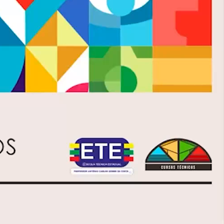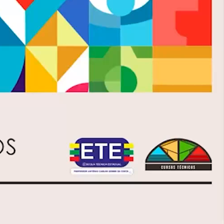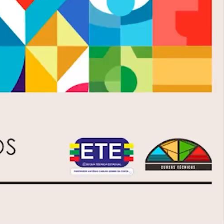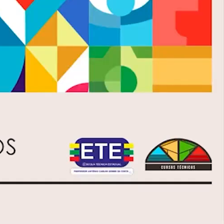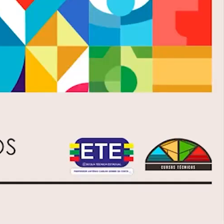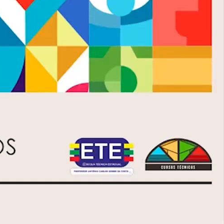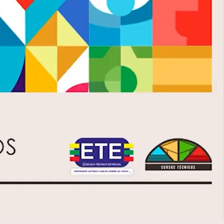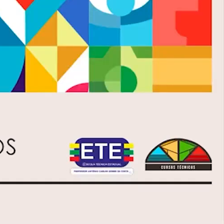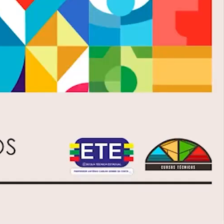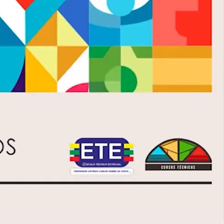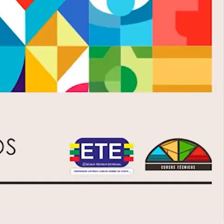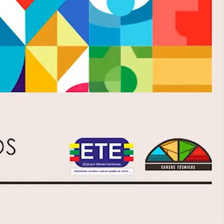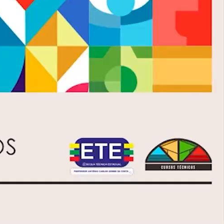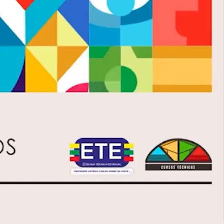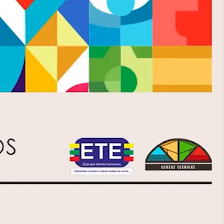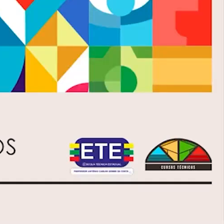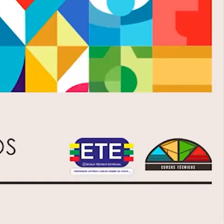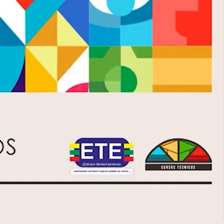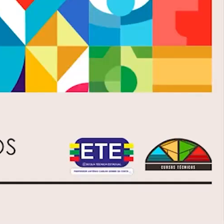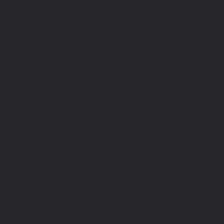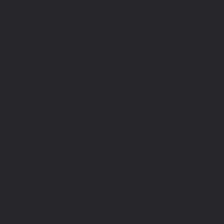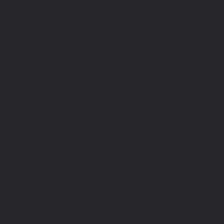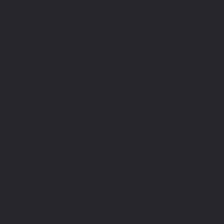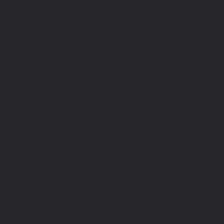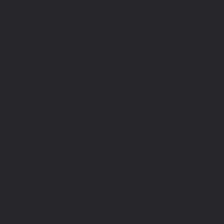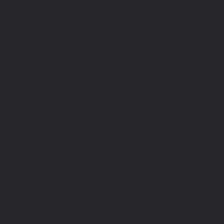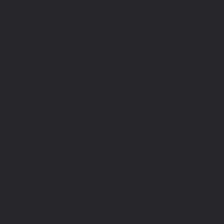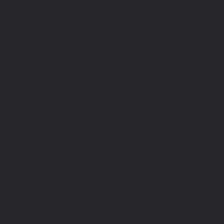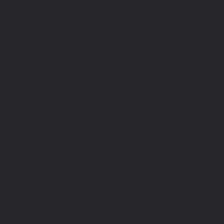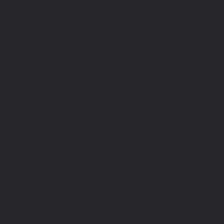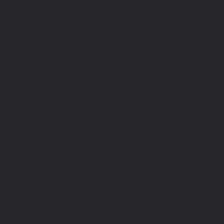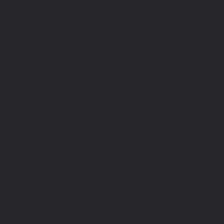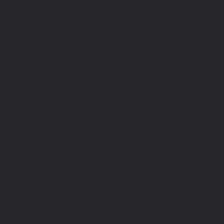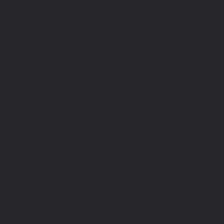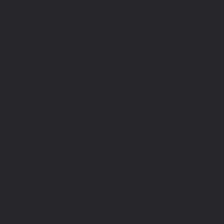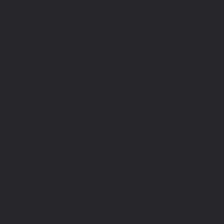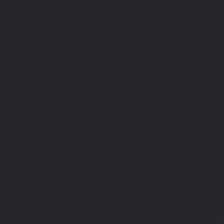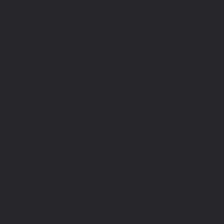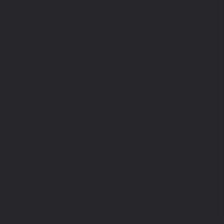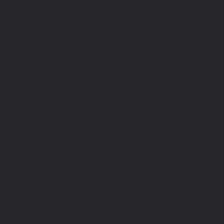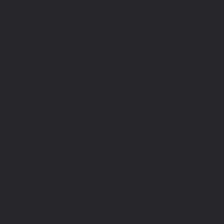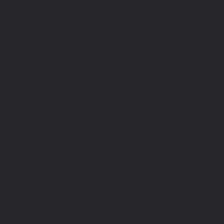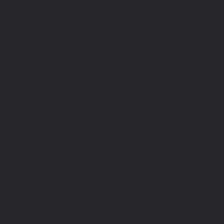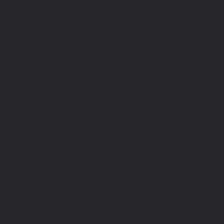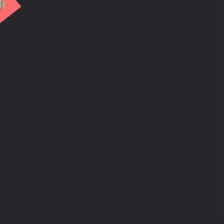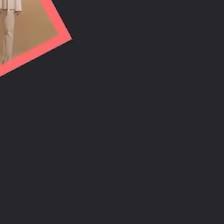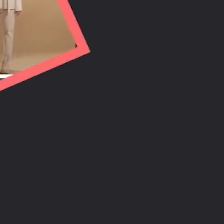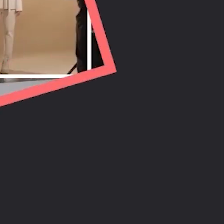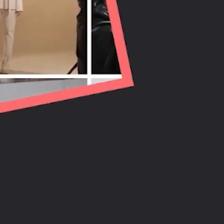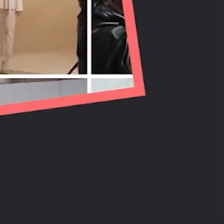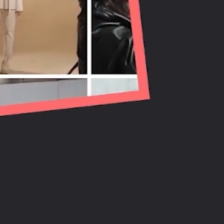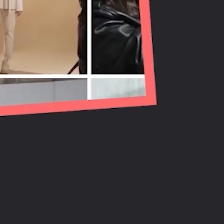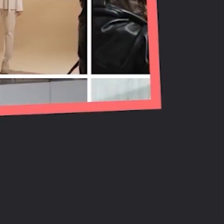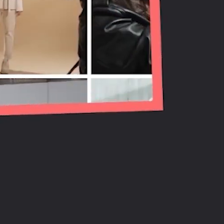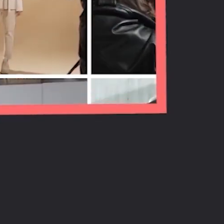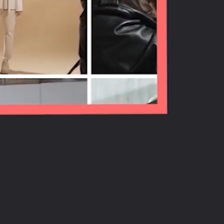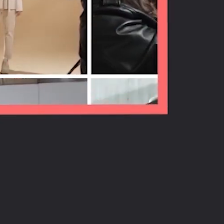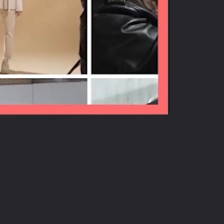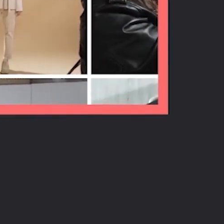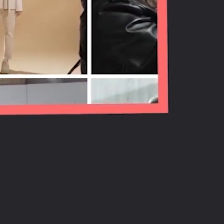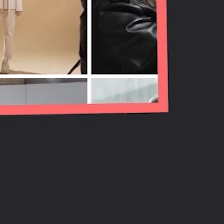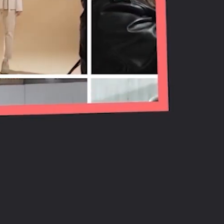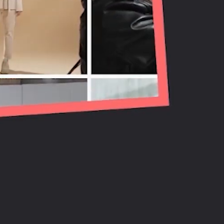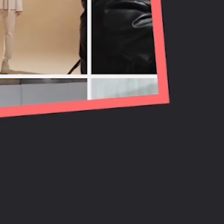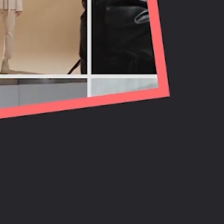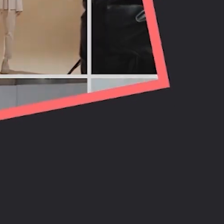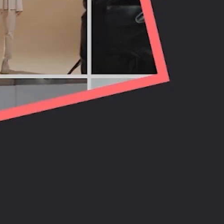Vinheta de abertura. Surgem diferentes imagens, 3 pessoas trabalhando na frente de um desktop e uma modelo em pé no estúdio. No